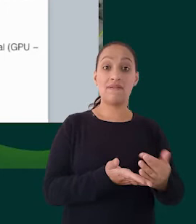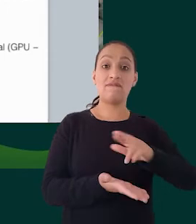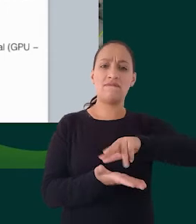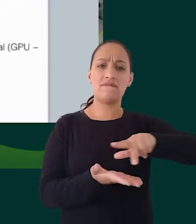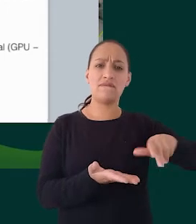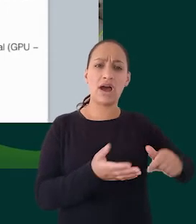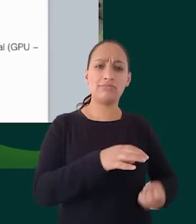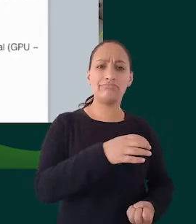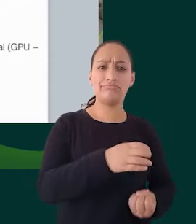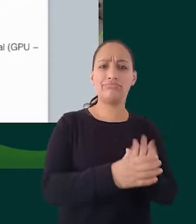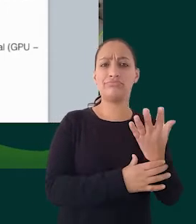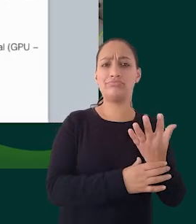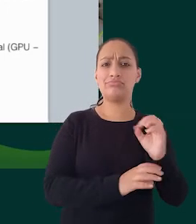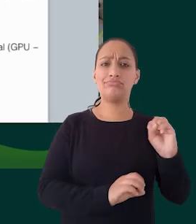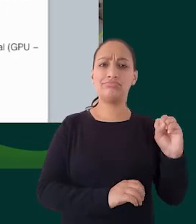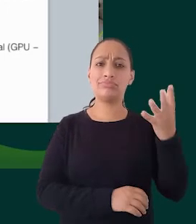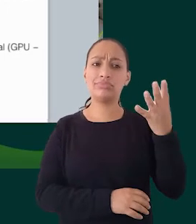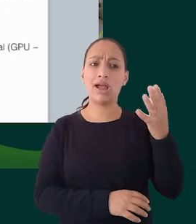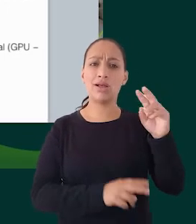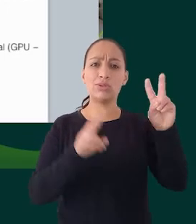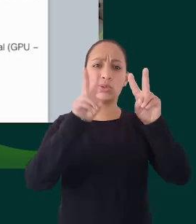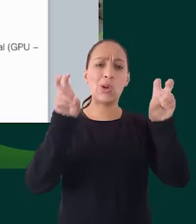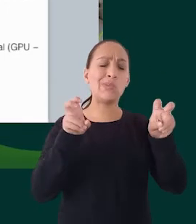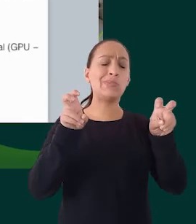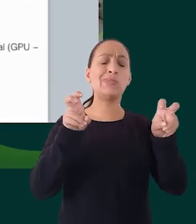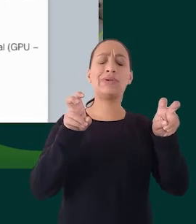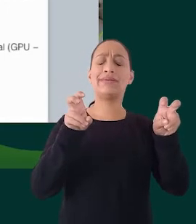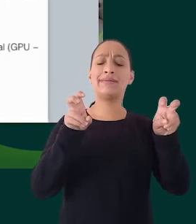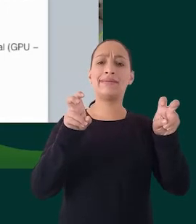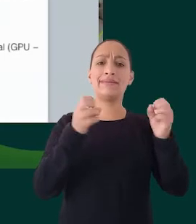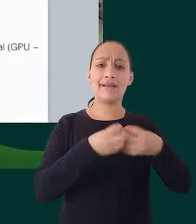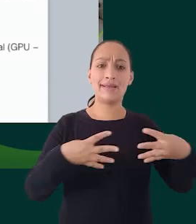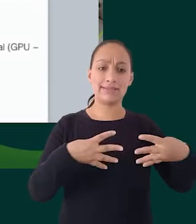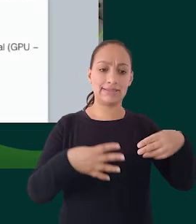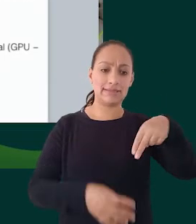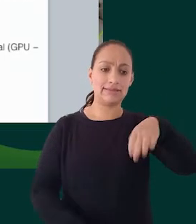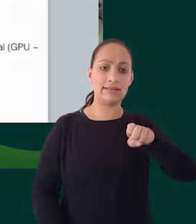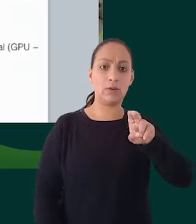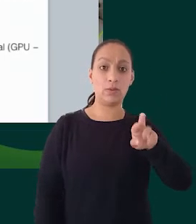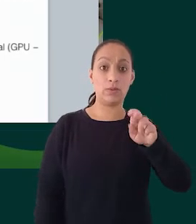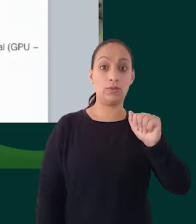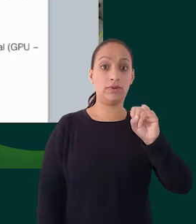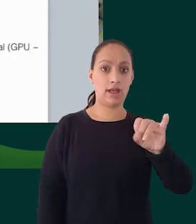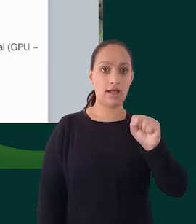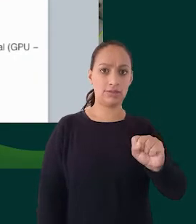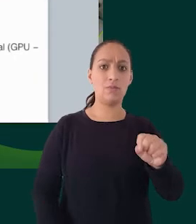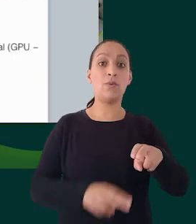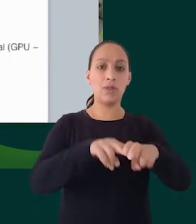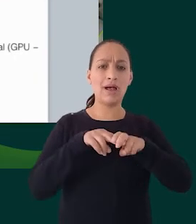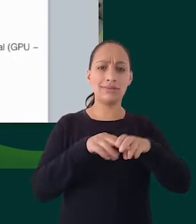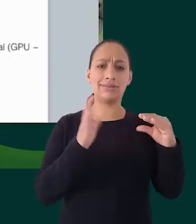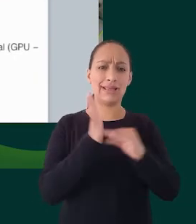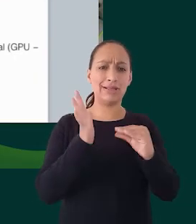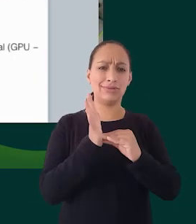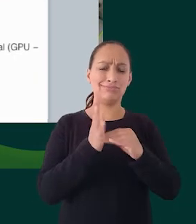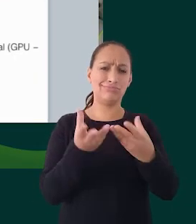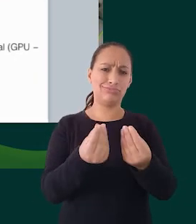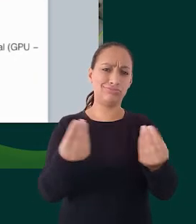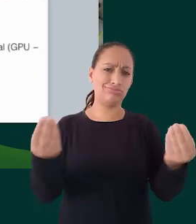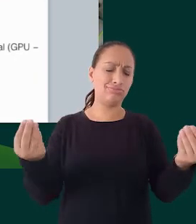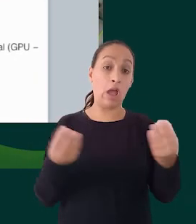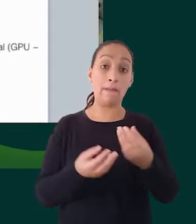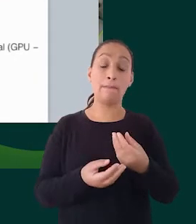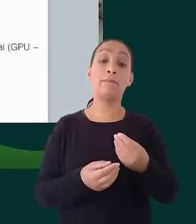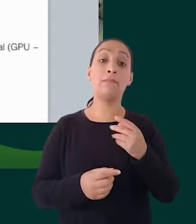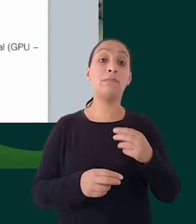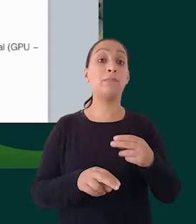iniciativas relacionadas a redes neurais em função da profusão de dados que temos atualmente, seja